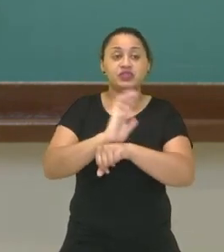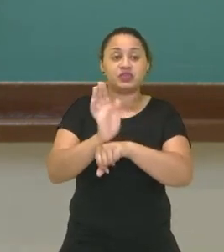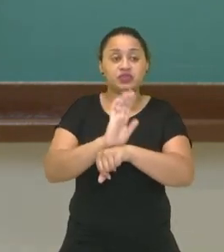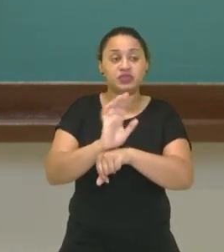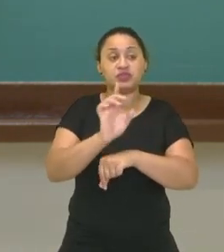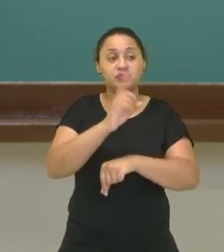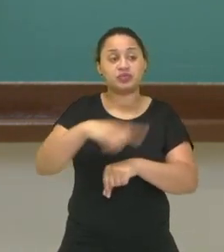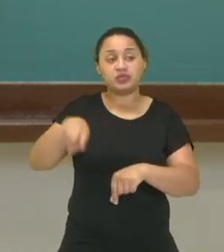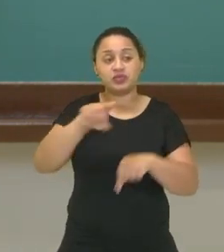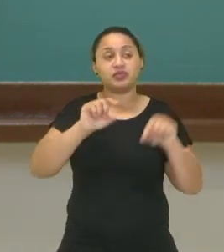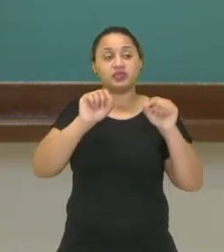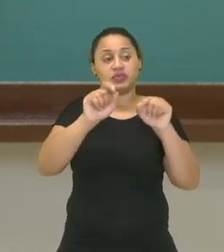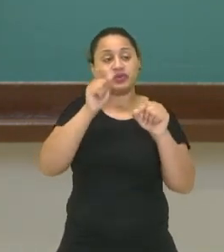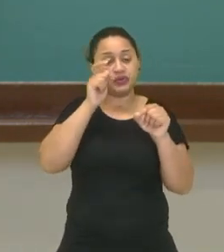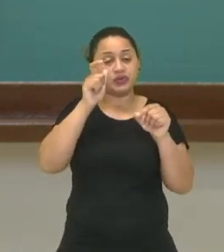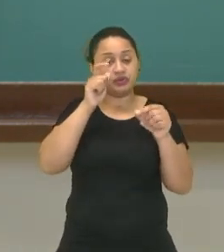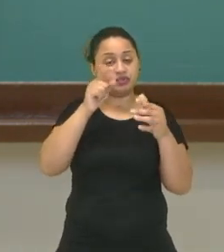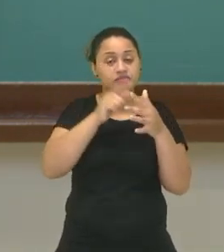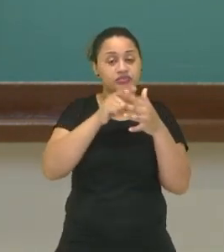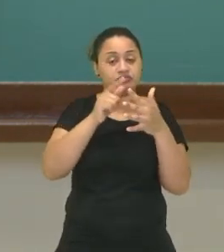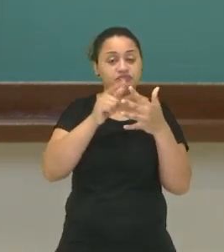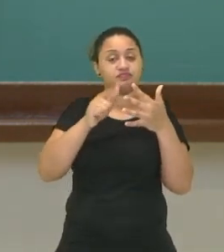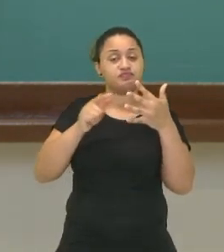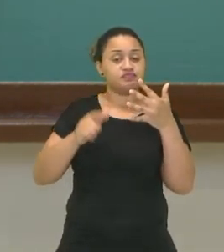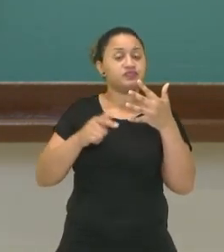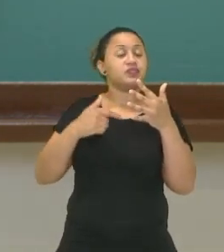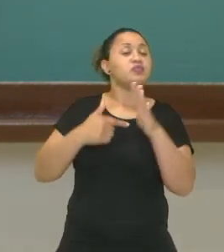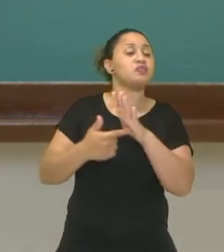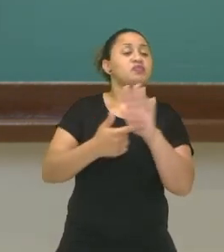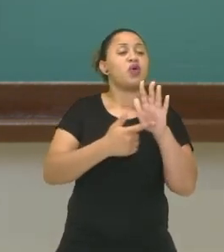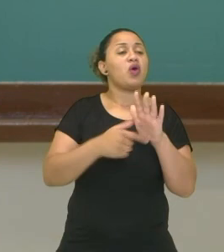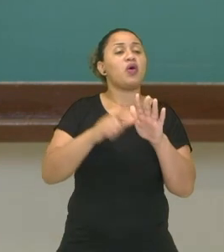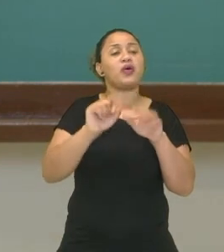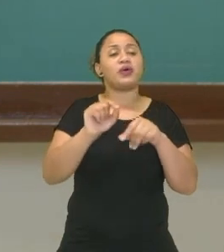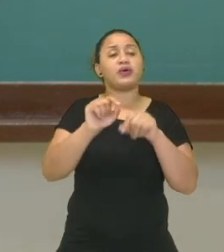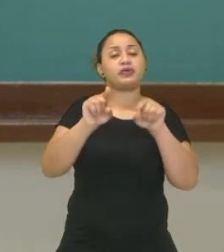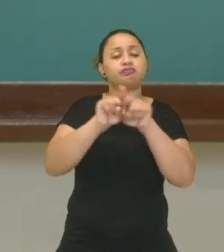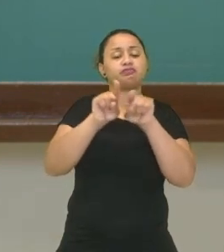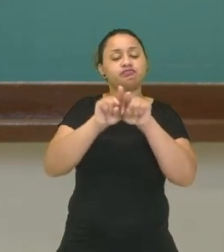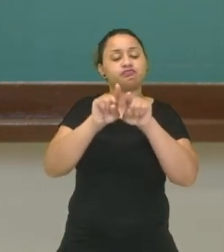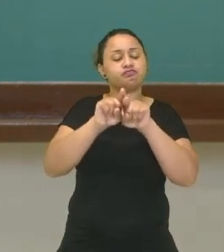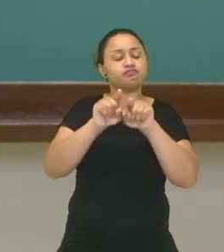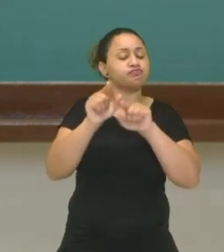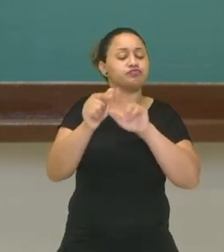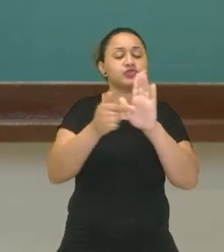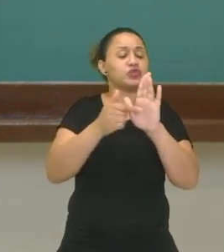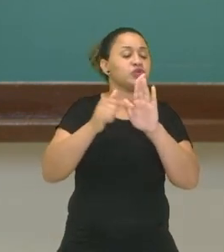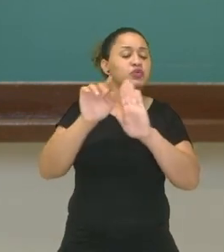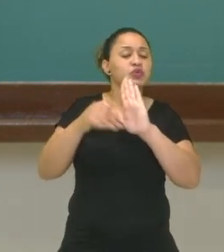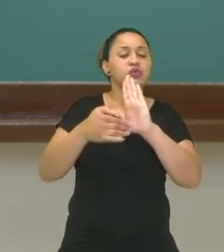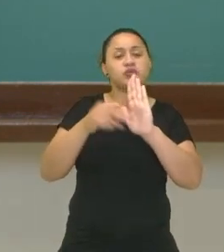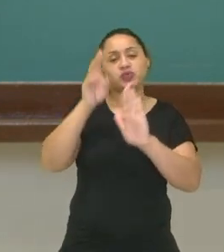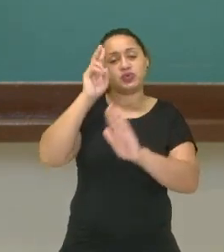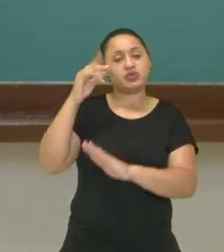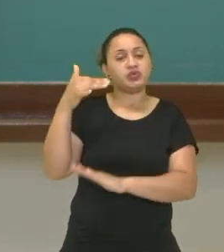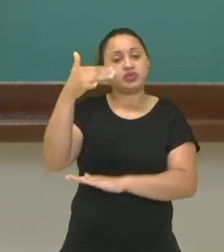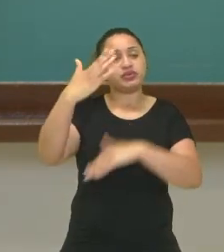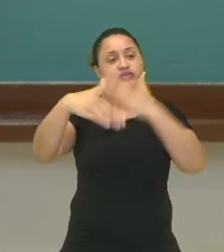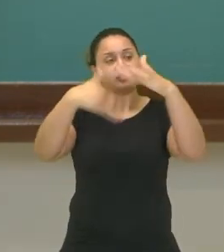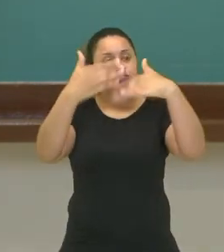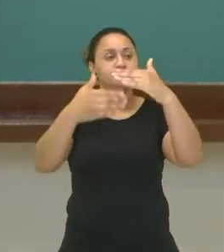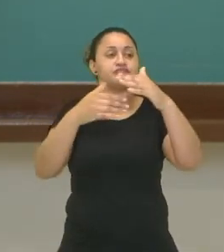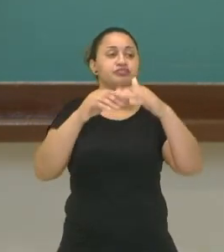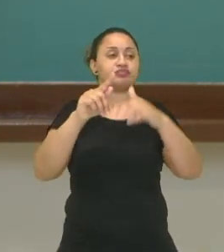para vocês assistirem, que mostra e demonstra esse histórico do desenvolvimento da ginástica,